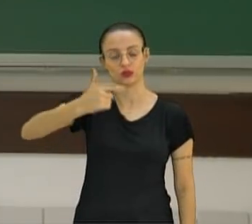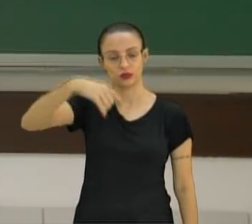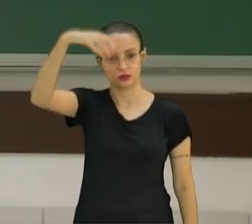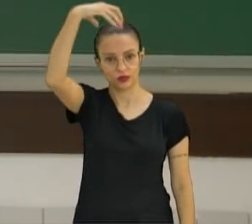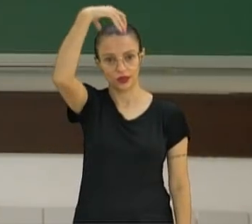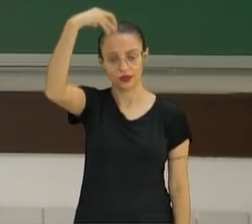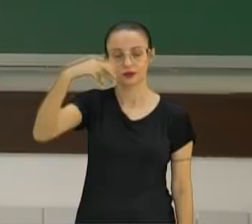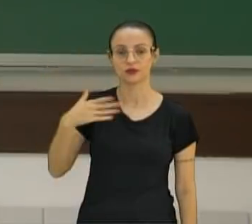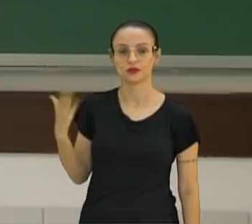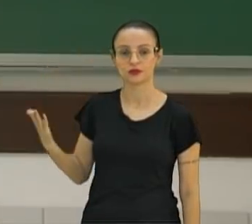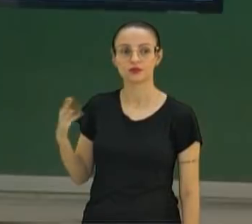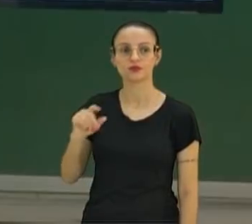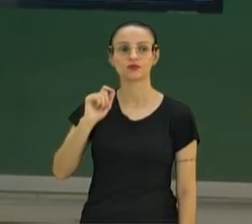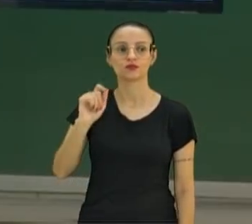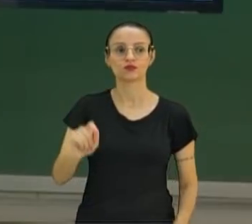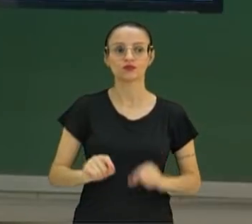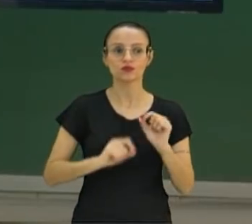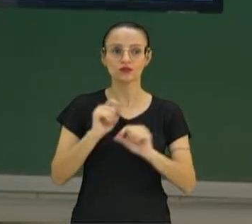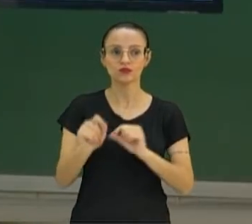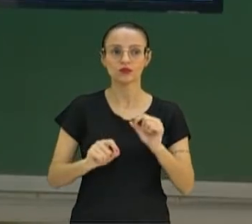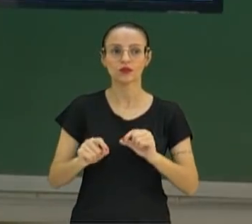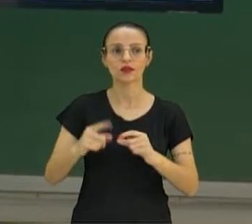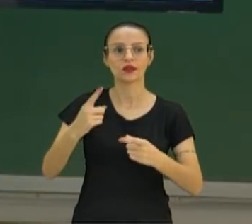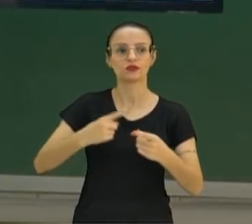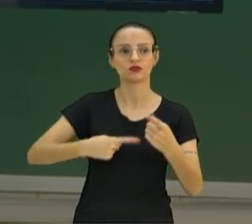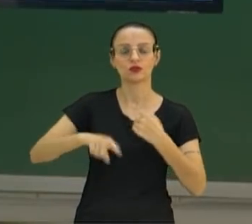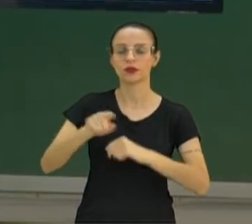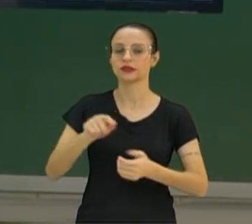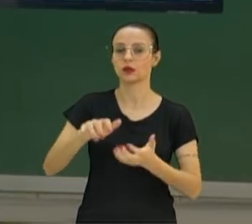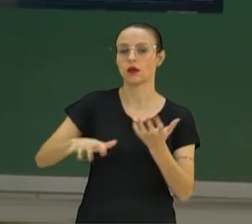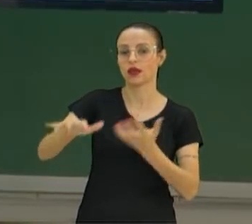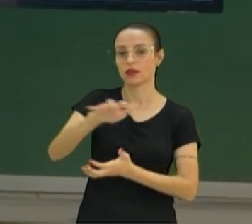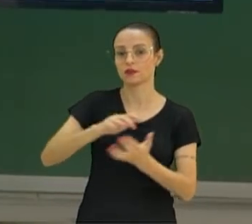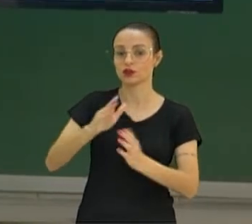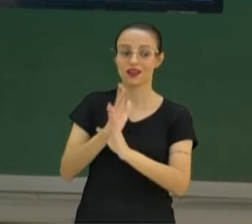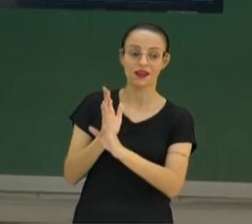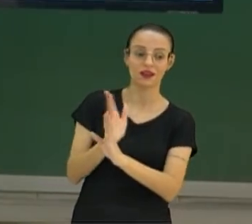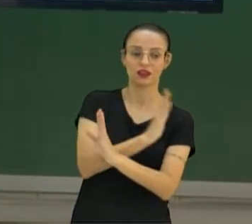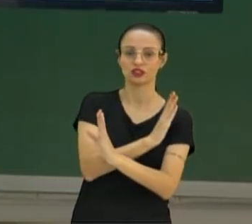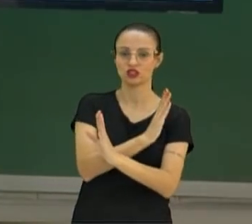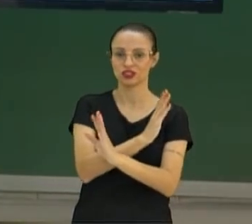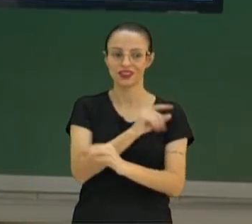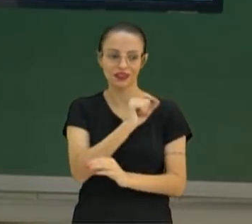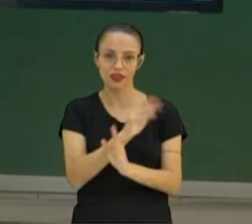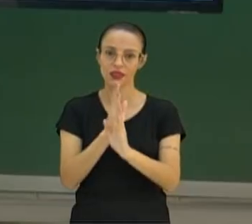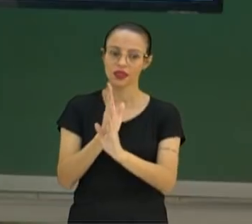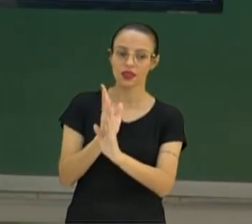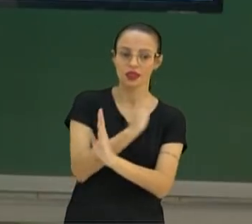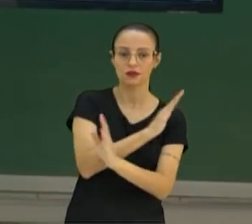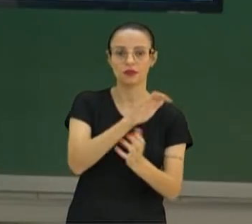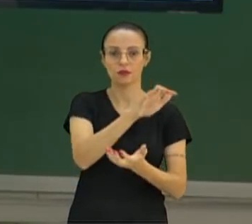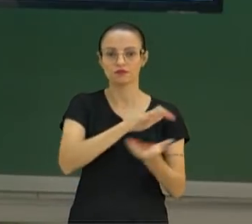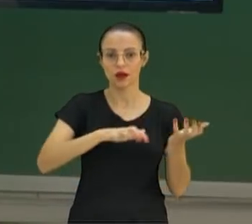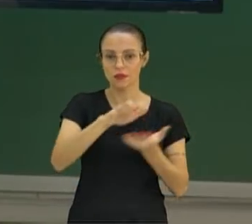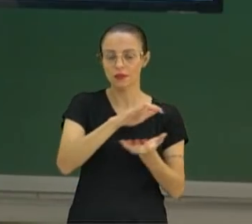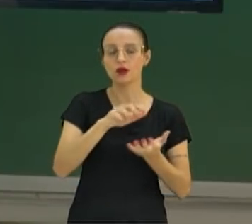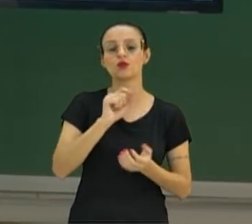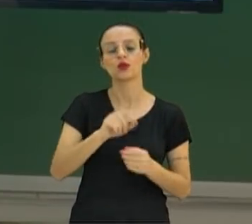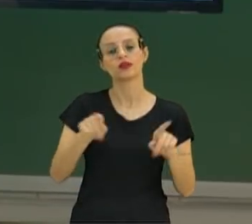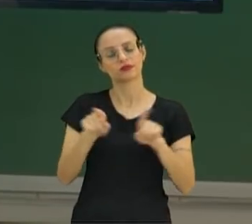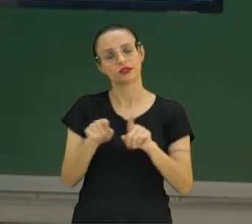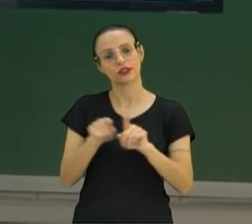né? As superações das rebeliões que marcaram o período anterior, as rebeliões do período regencial e